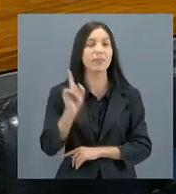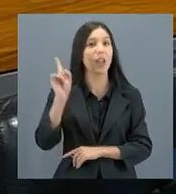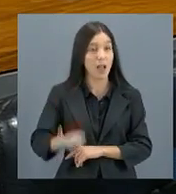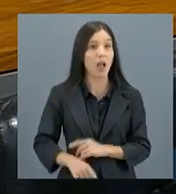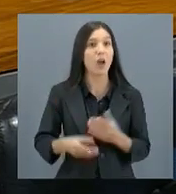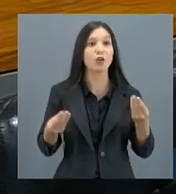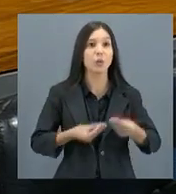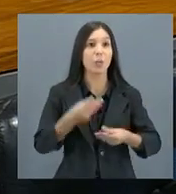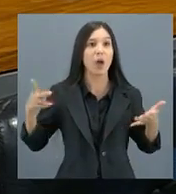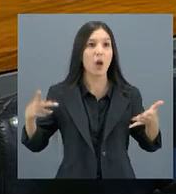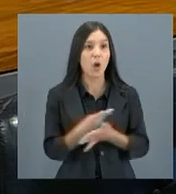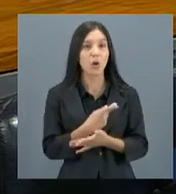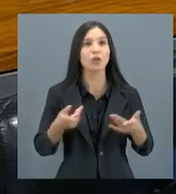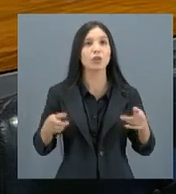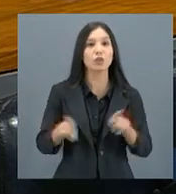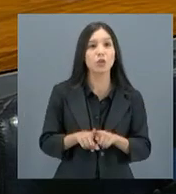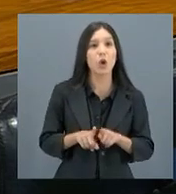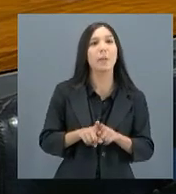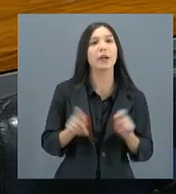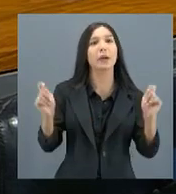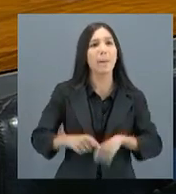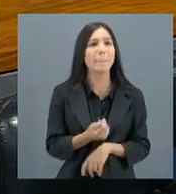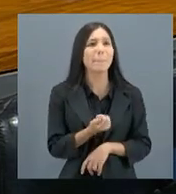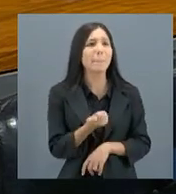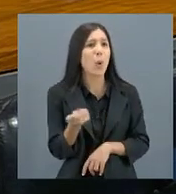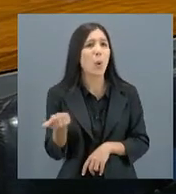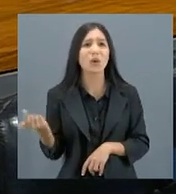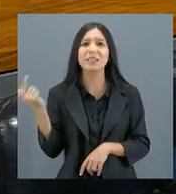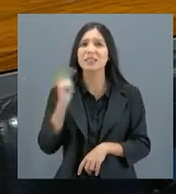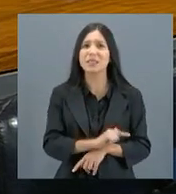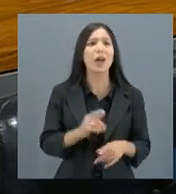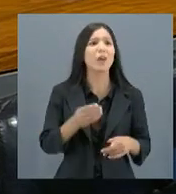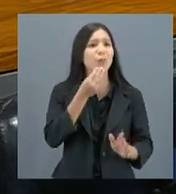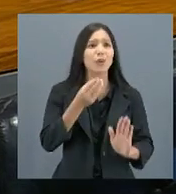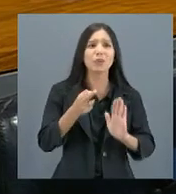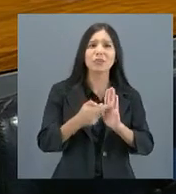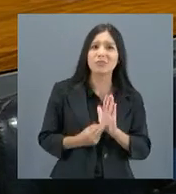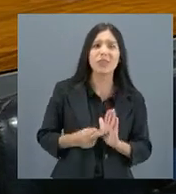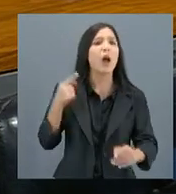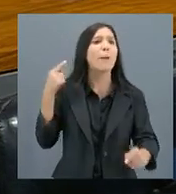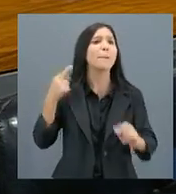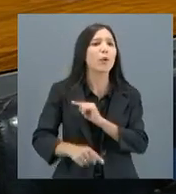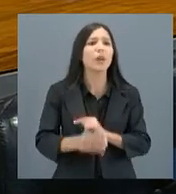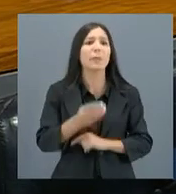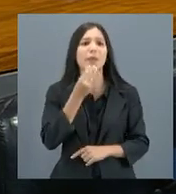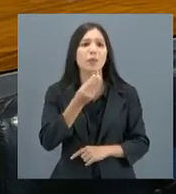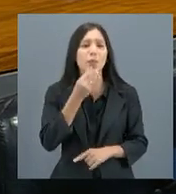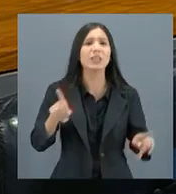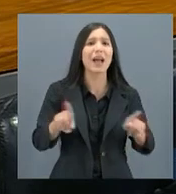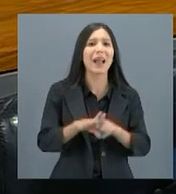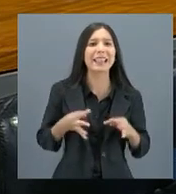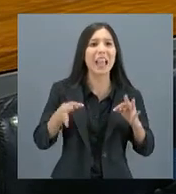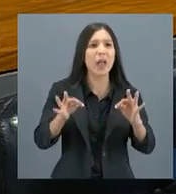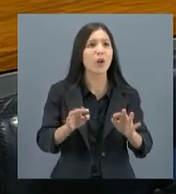Esse tipo de coisa que leva à bancarrota, que poucos ganham, não era para ser nem regulamentado, era para ser proibido. A tecnologia